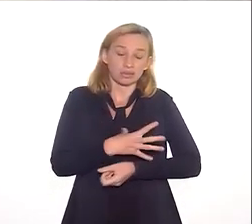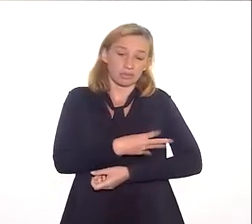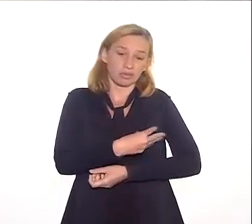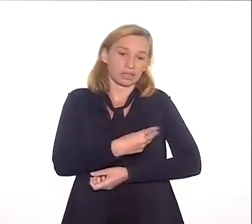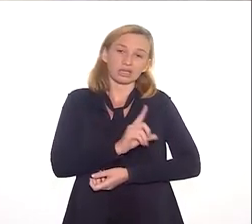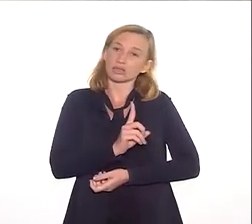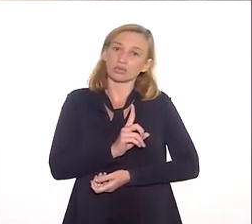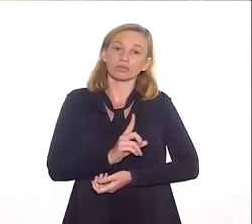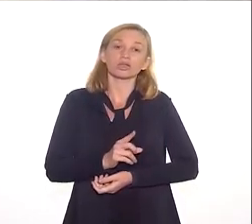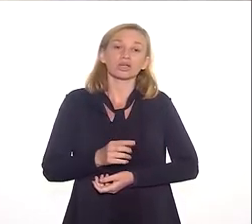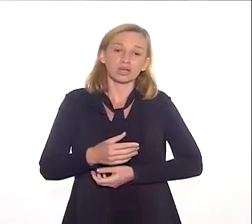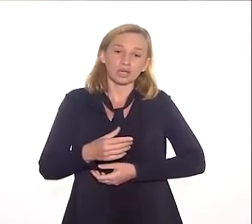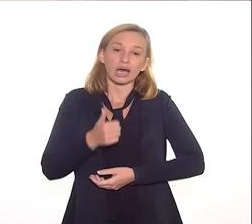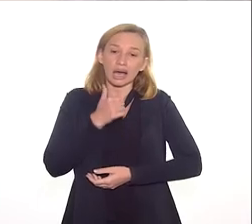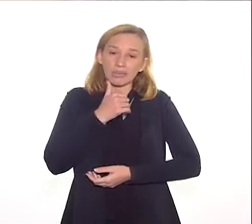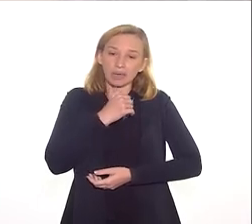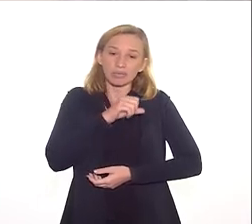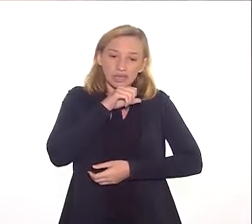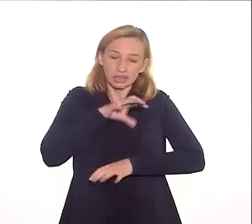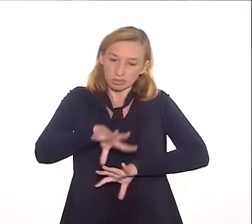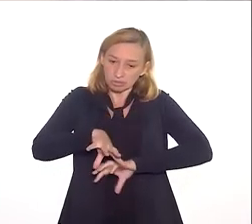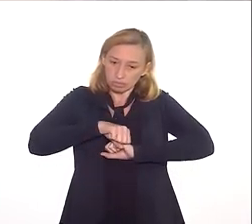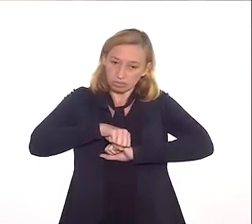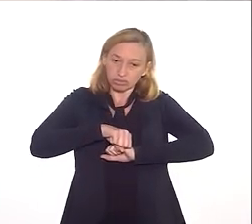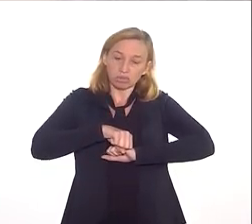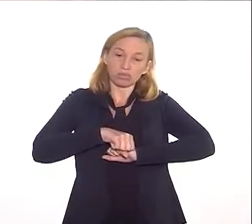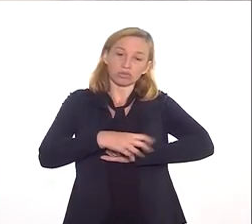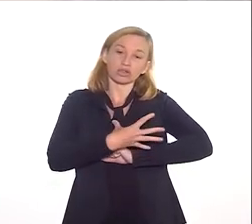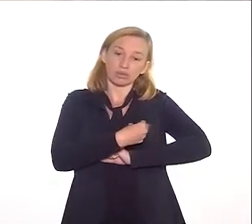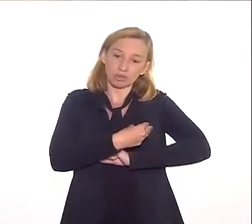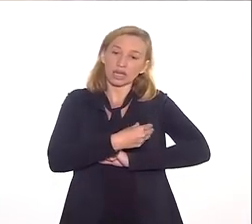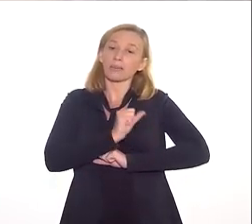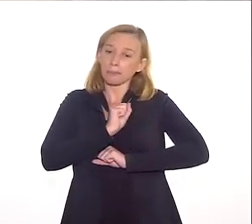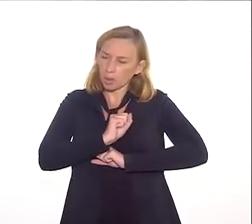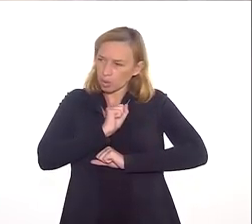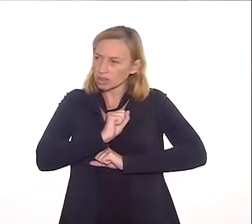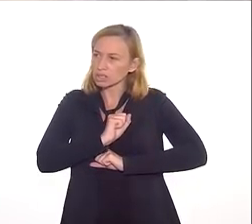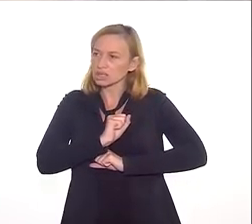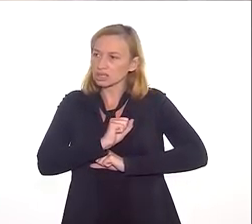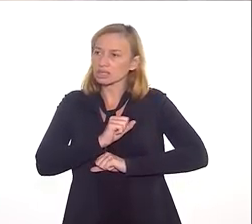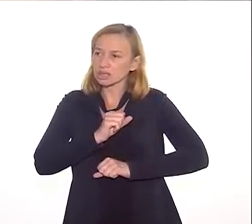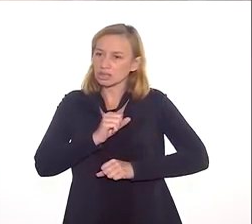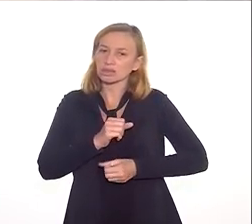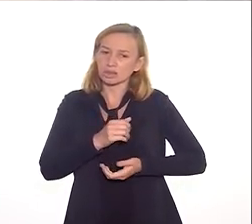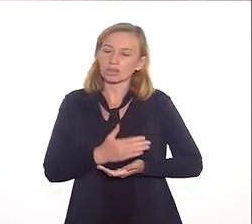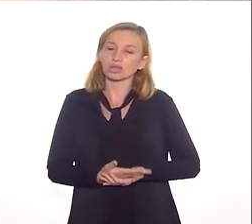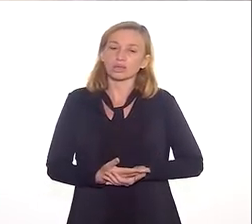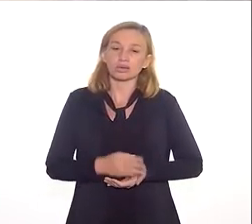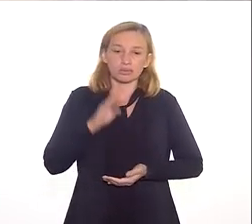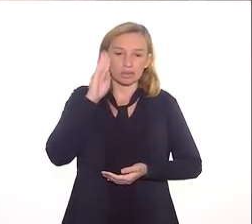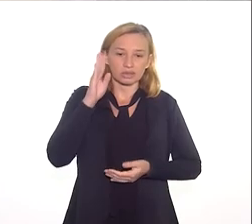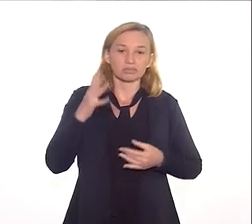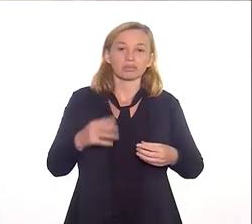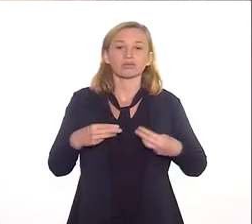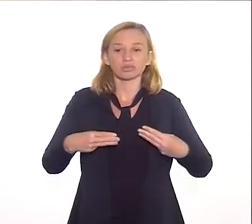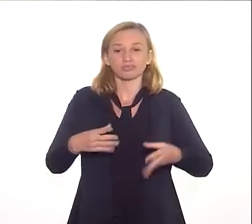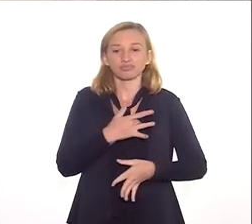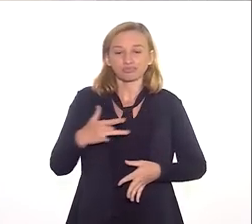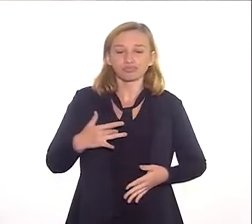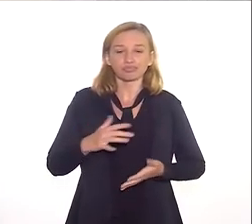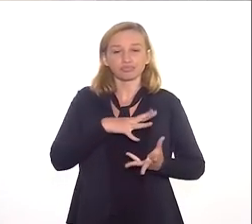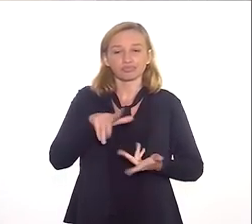a lactação, ou seja, as pacientes com Covid, elas podem e devem amamentar por orientação das principais sociedades do